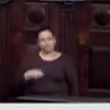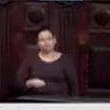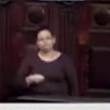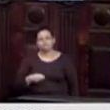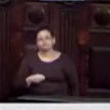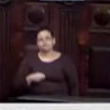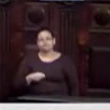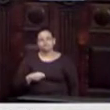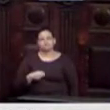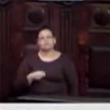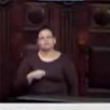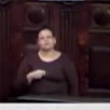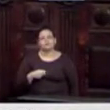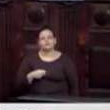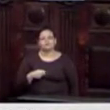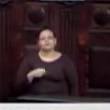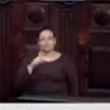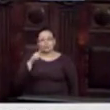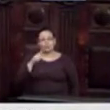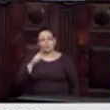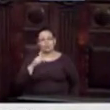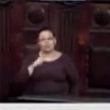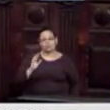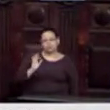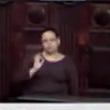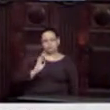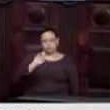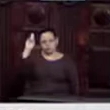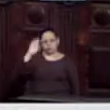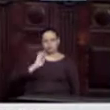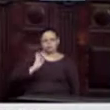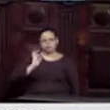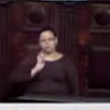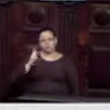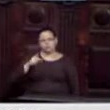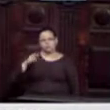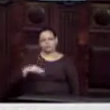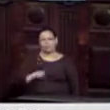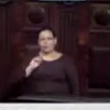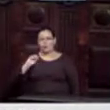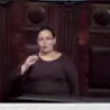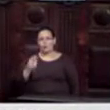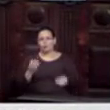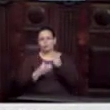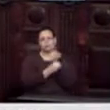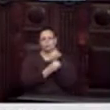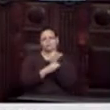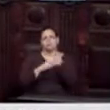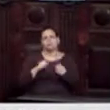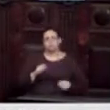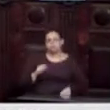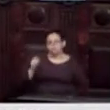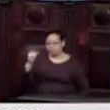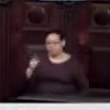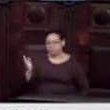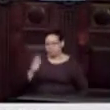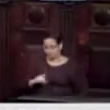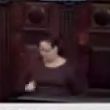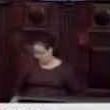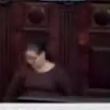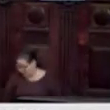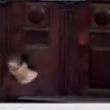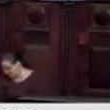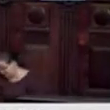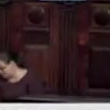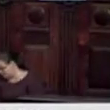e cobre que o comando-geral da PM ou o secretário de segurança venham à casa prestar esclarecimento e